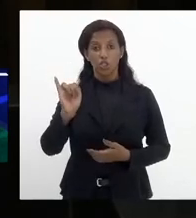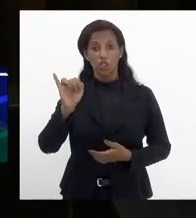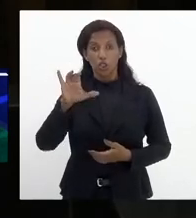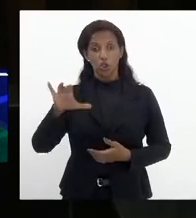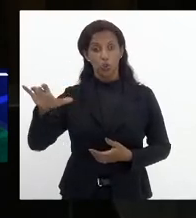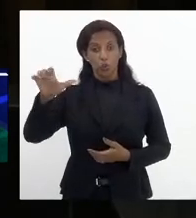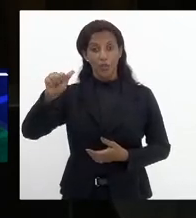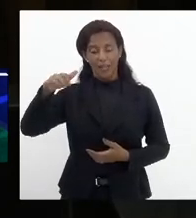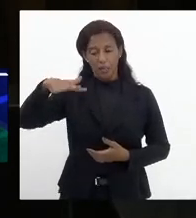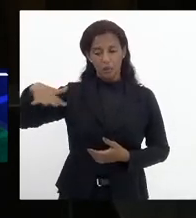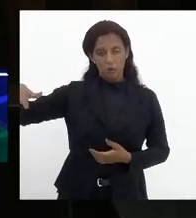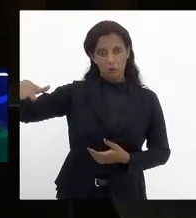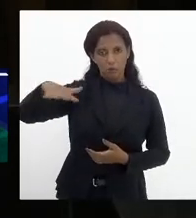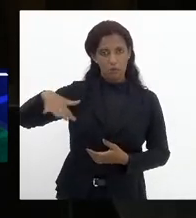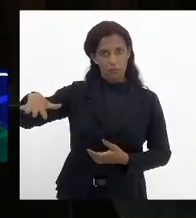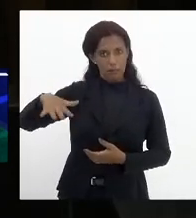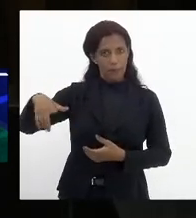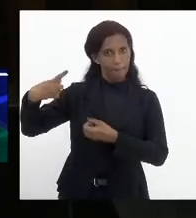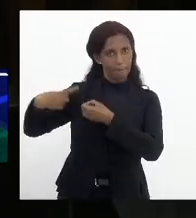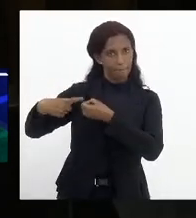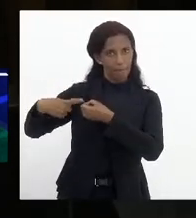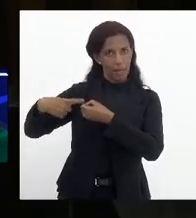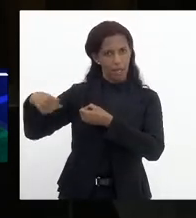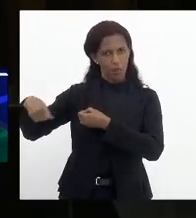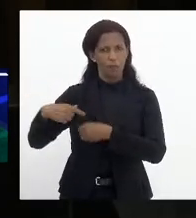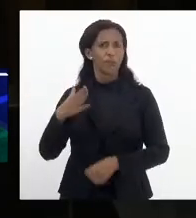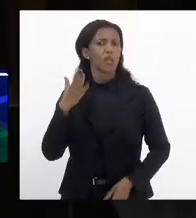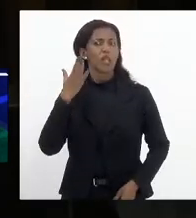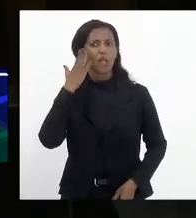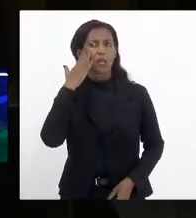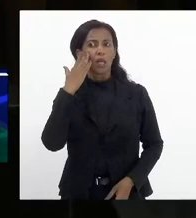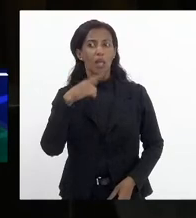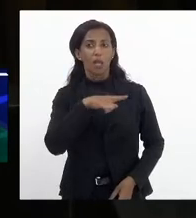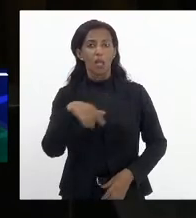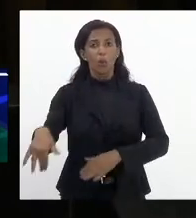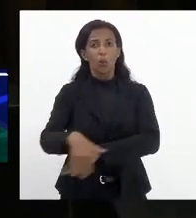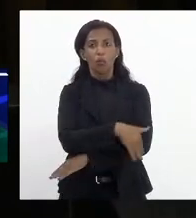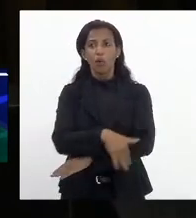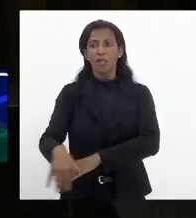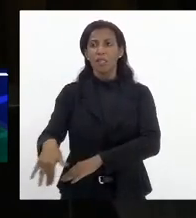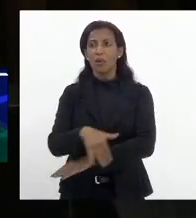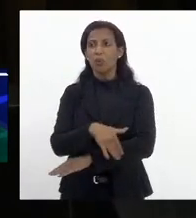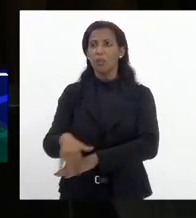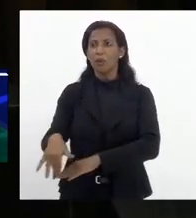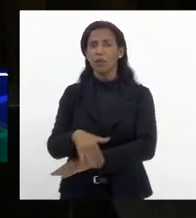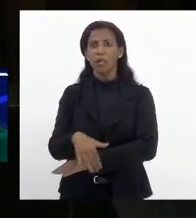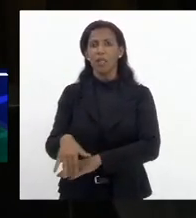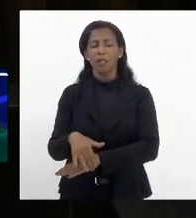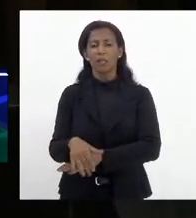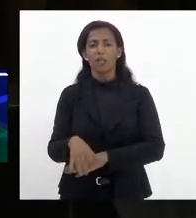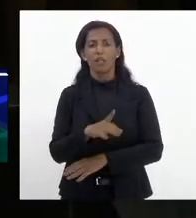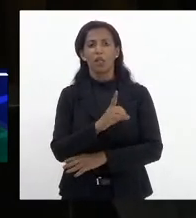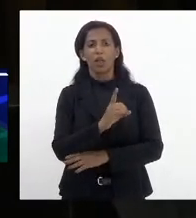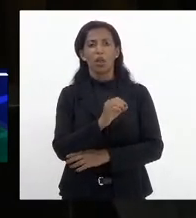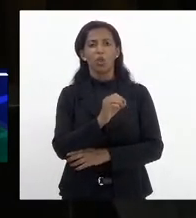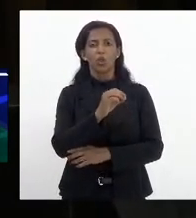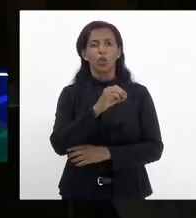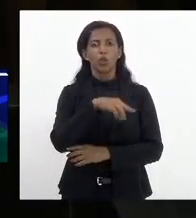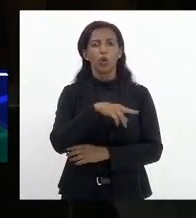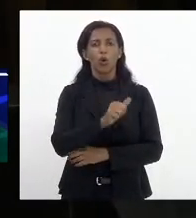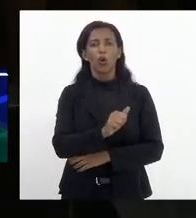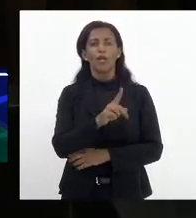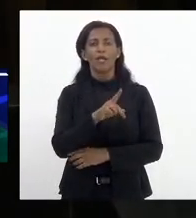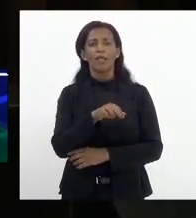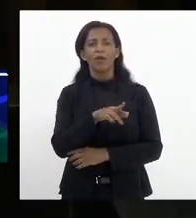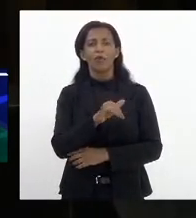bairro. Eu, para que todos saibam, que eu moro na rua Dona Delfina, na rua da estação da Uruguai